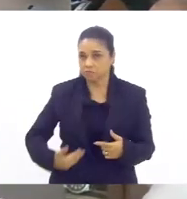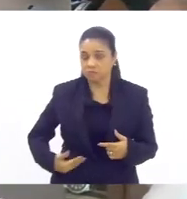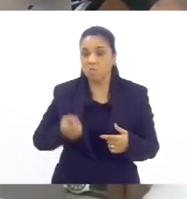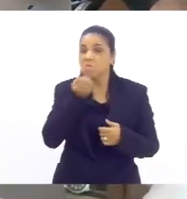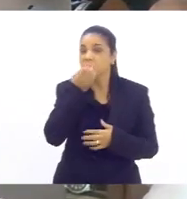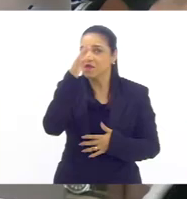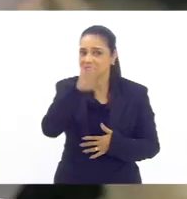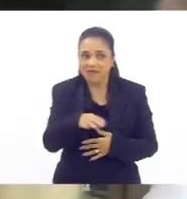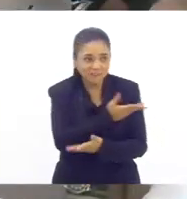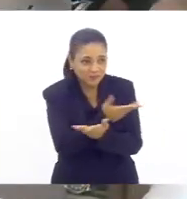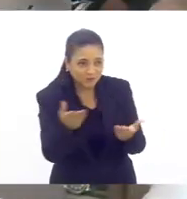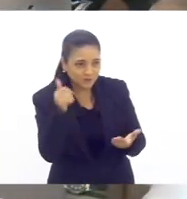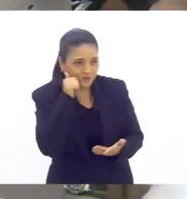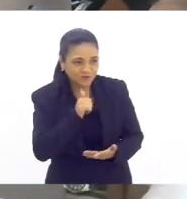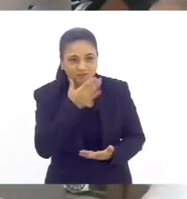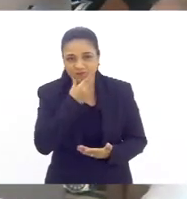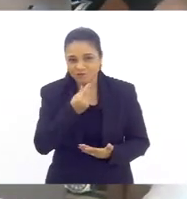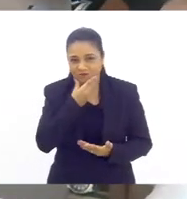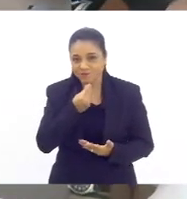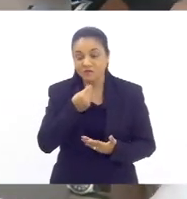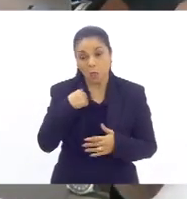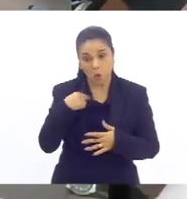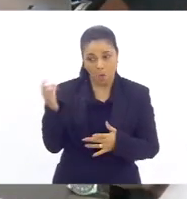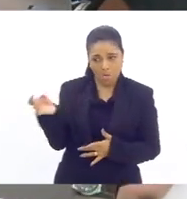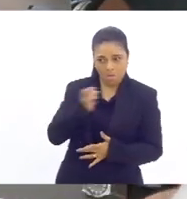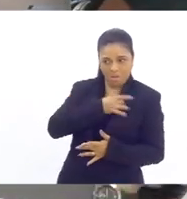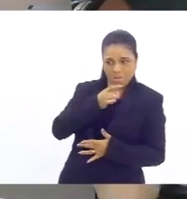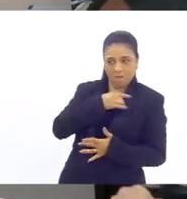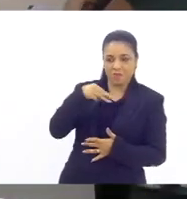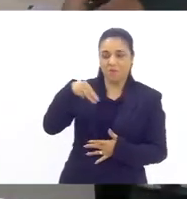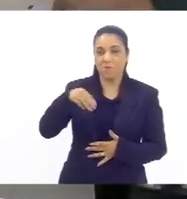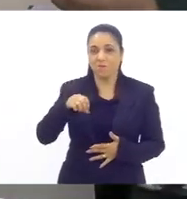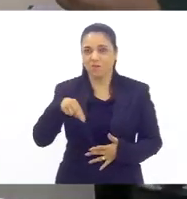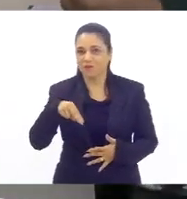eu confesso Deputado que eu estou com medo da Monique